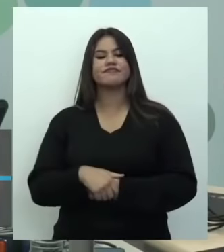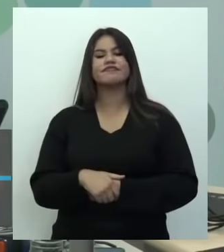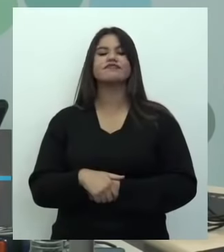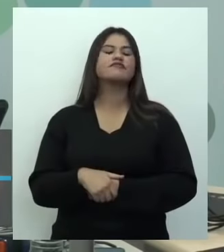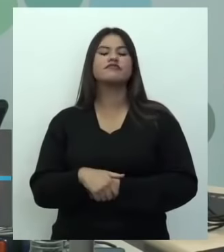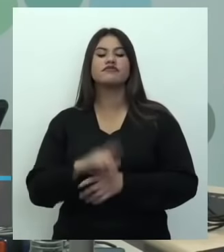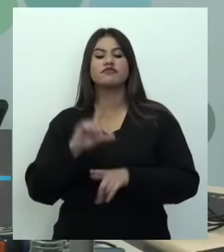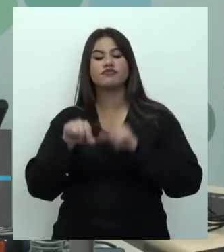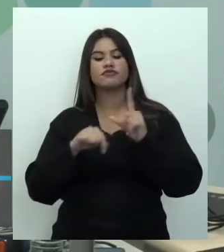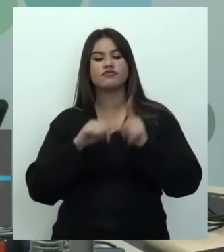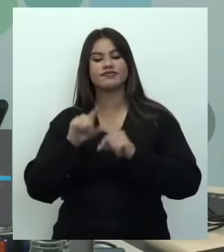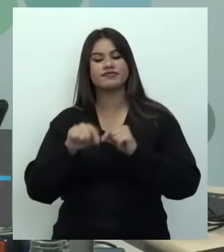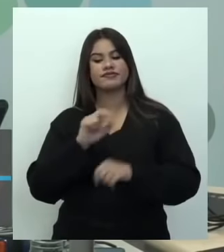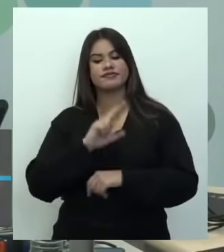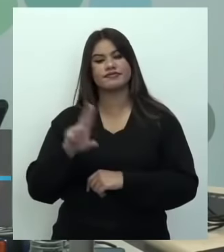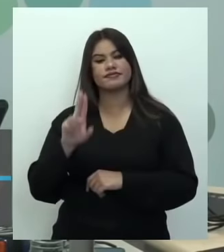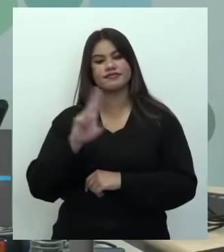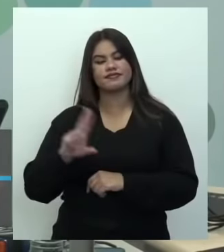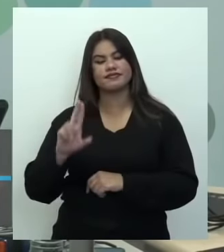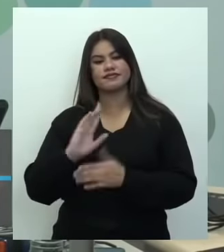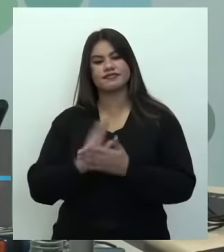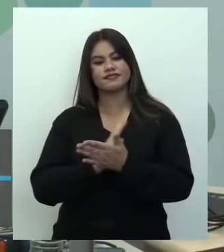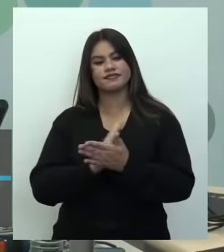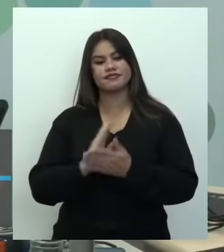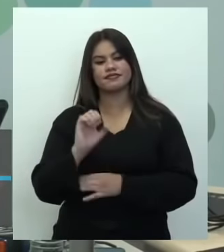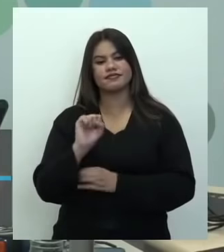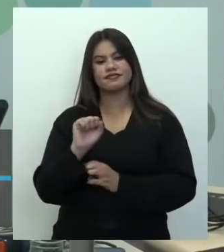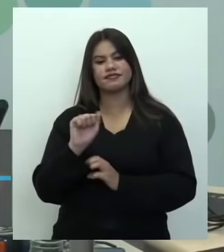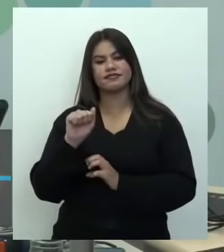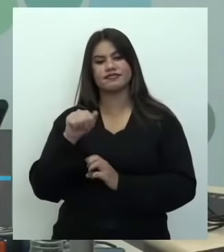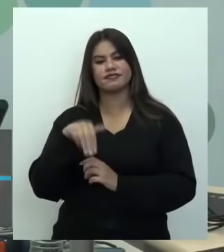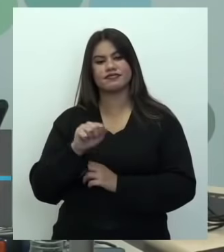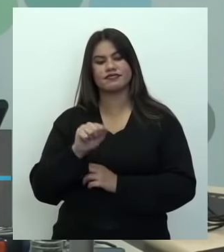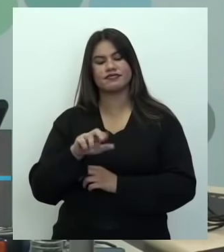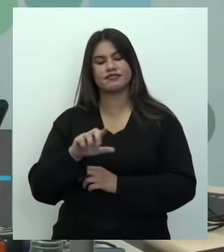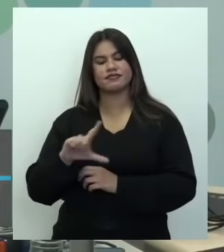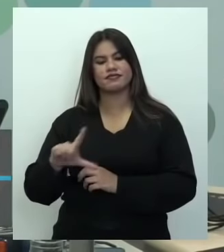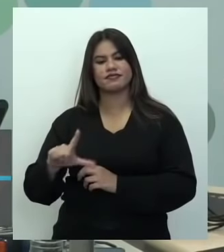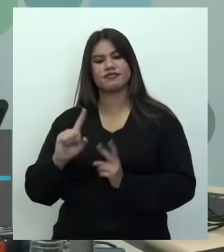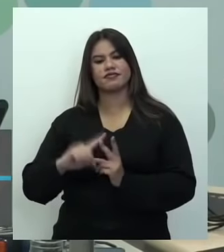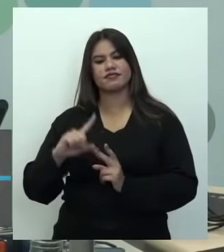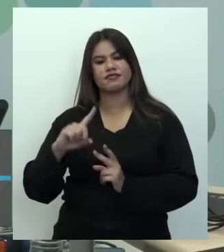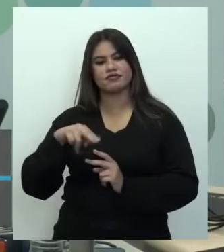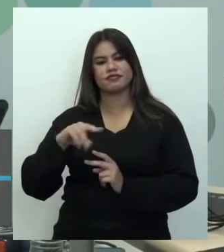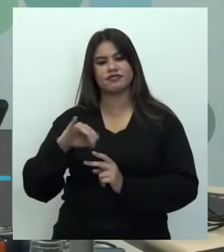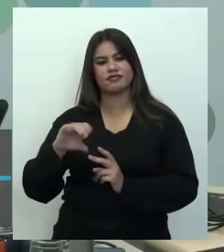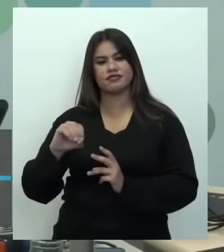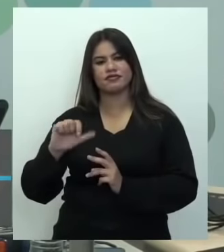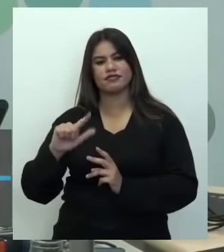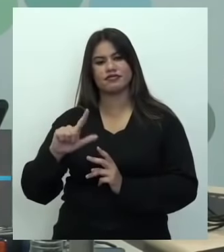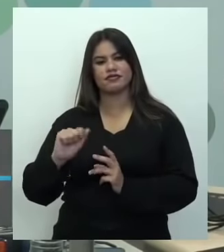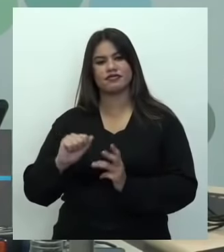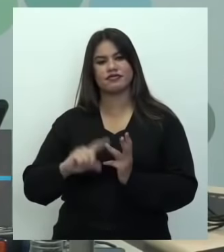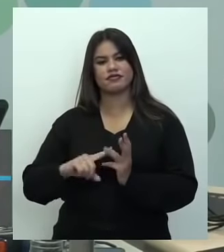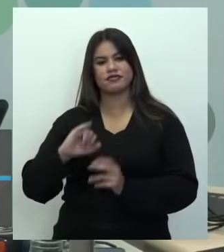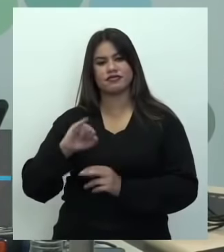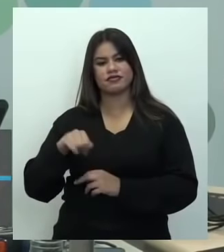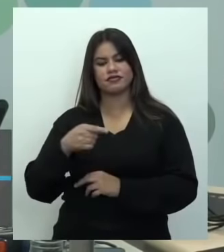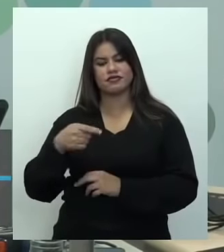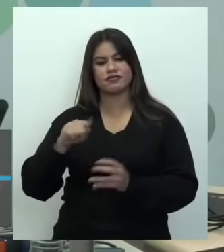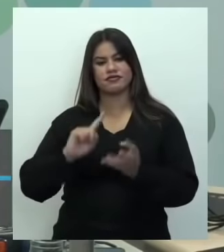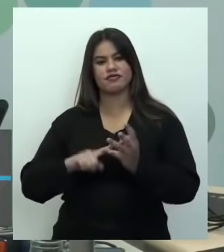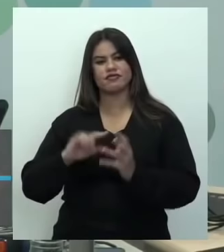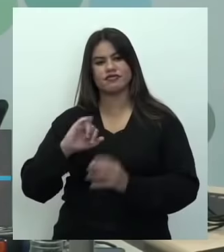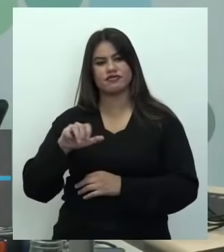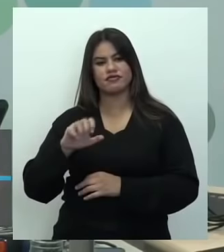e algumas contribuições. A gente tem o Samuel, o Nicolas, João Pedro, a Giovana, todos responderam que sim, que